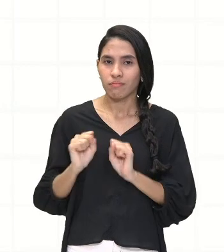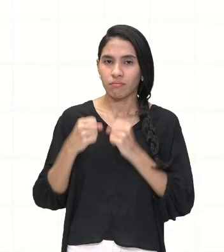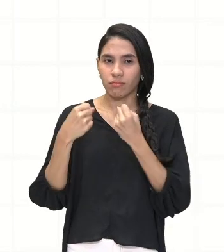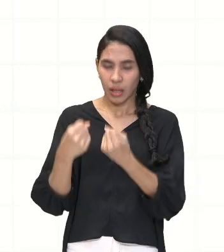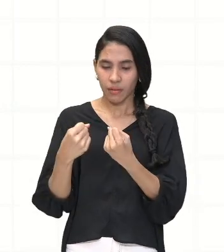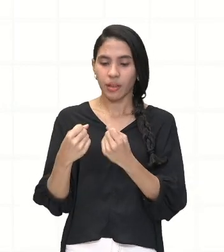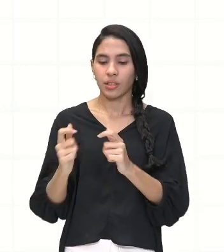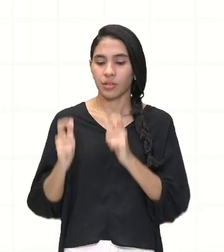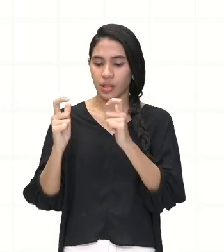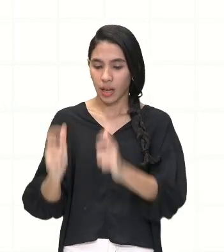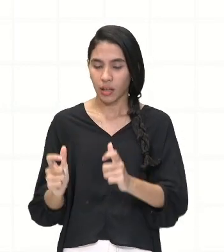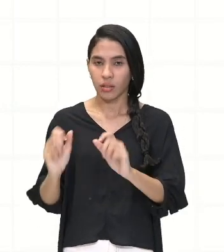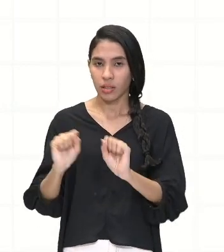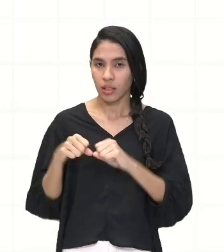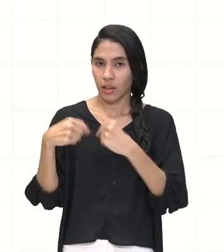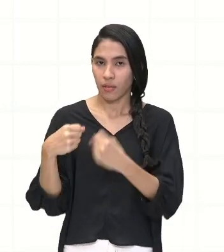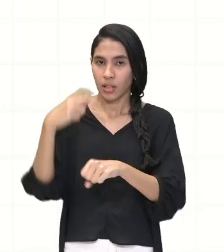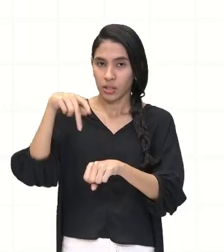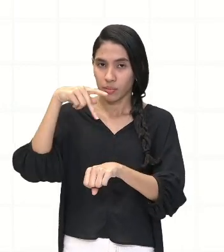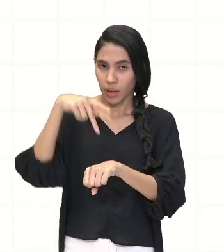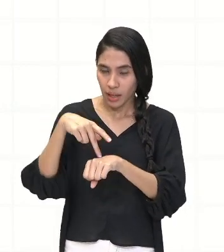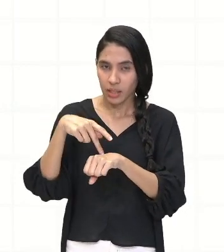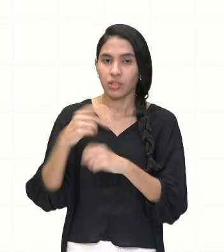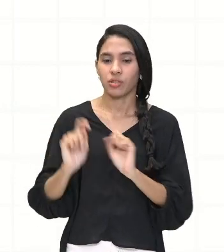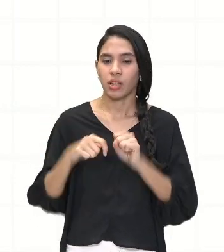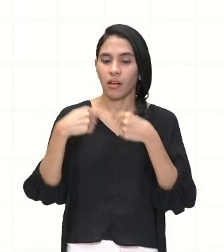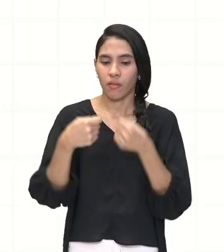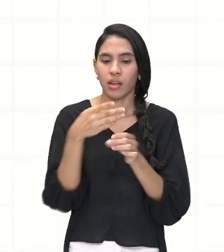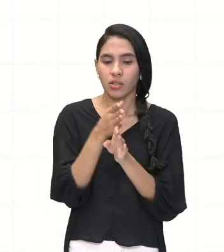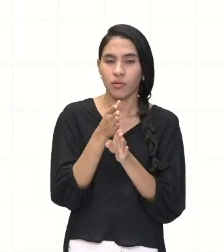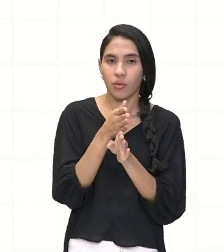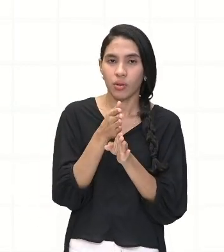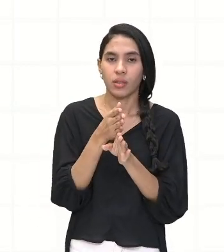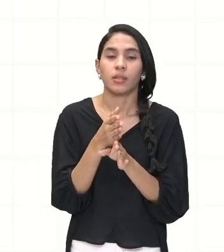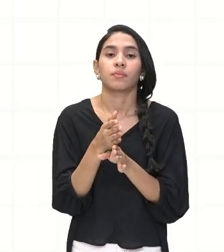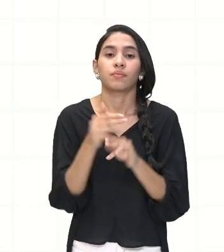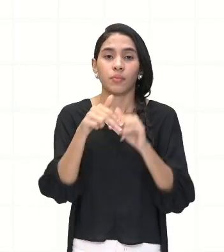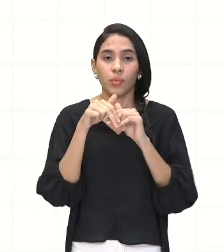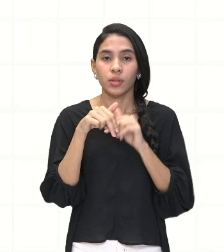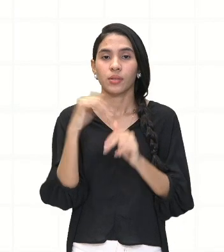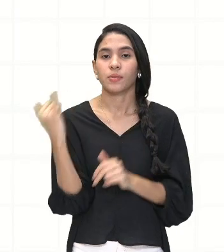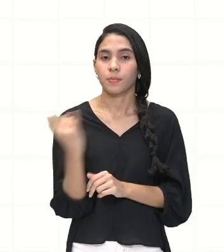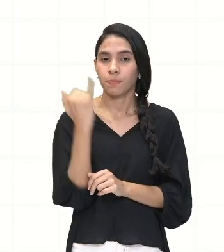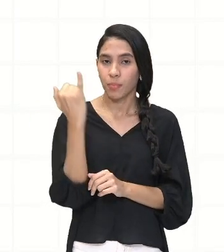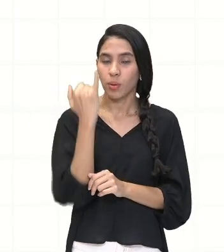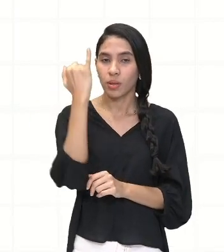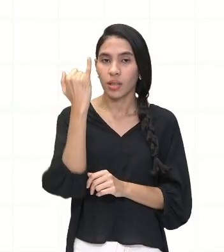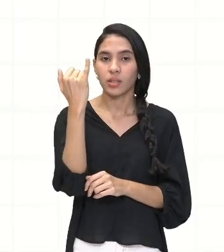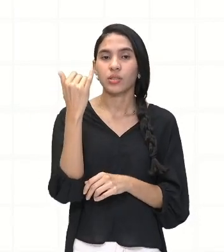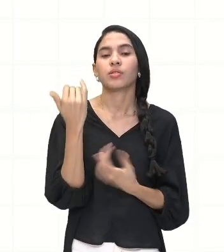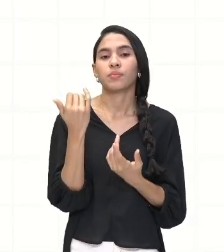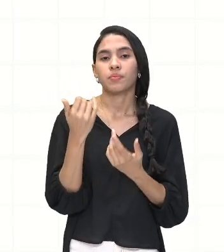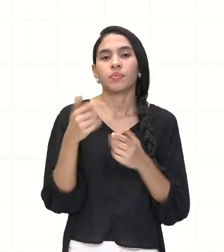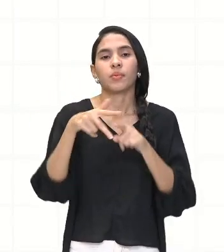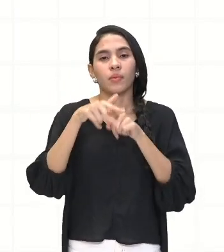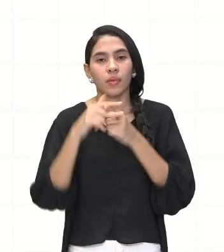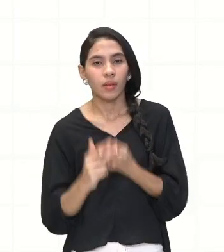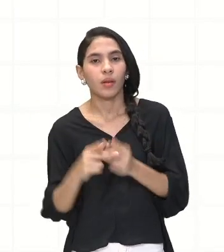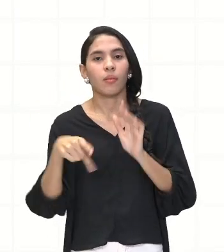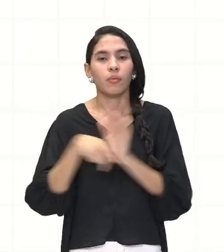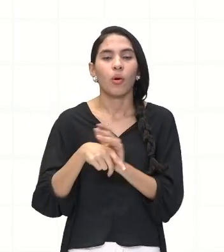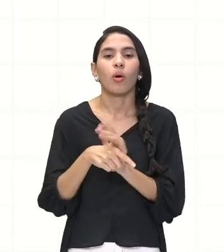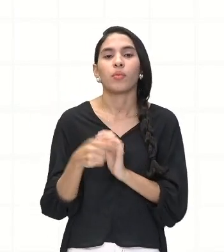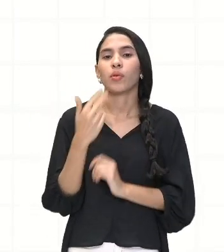o território e suas fronteiras. Por isso é importante a manutenção do